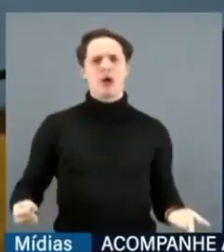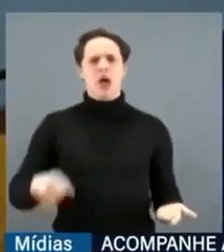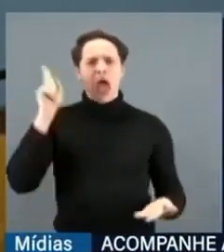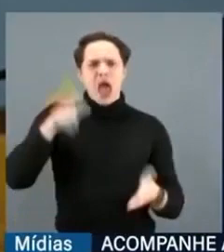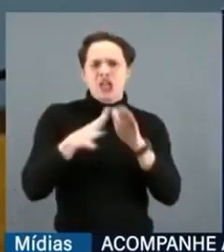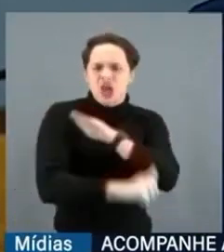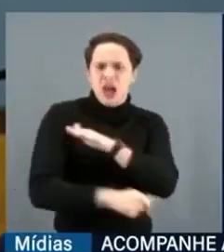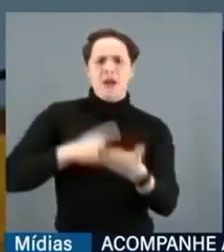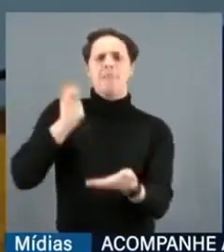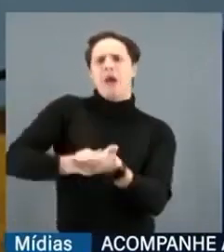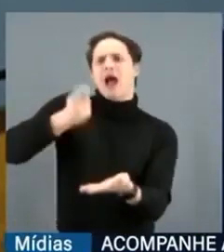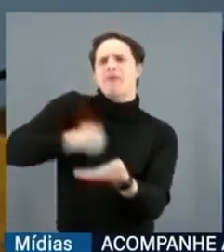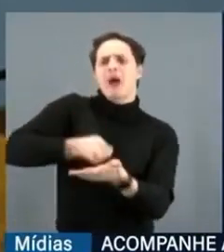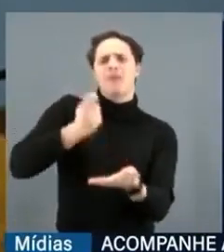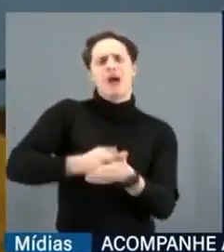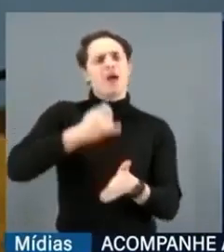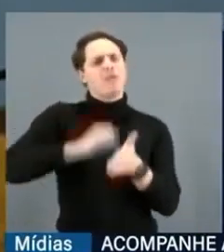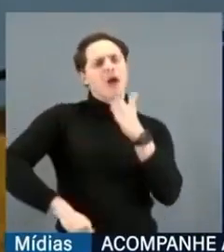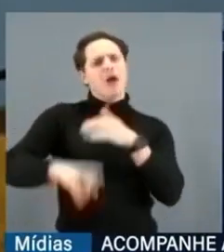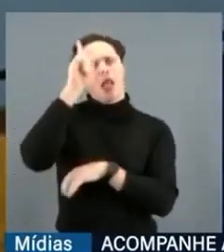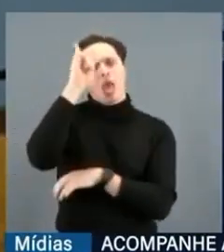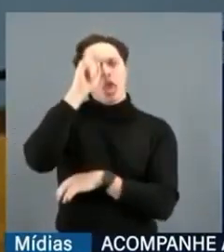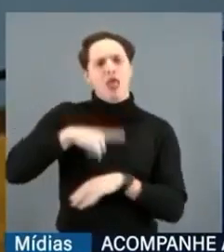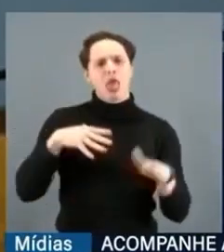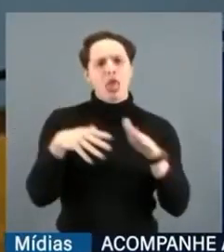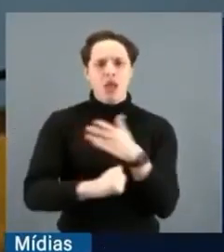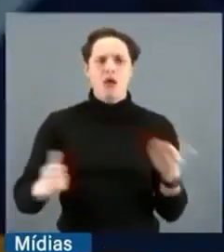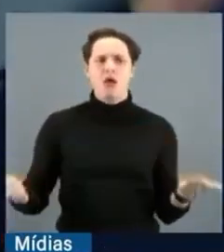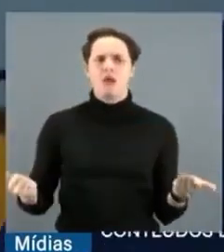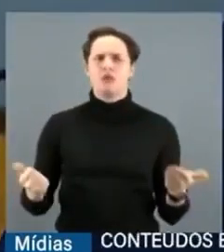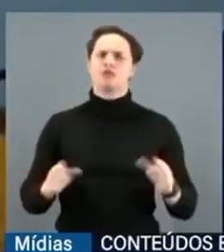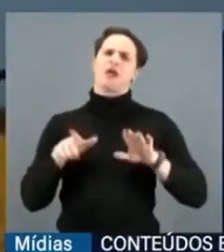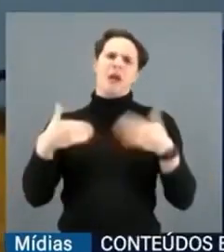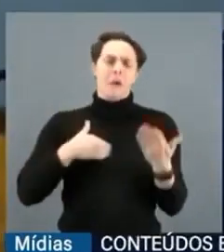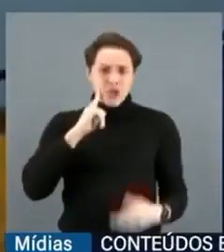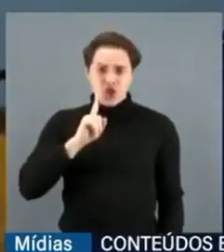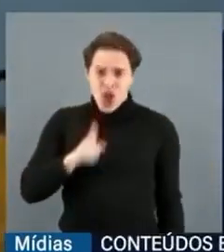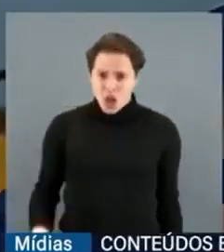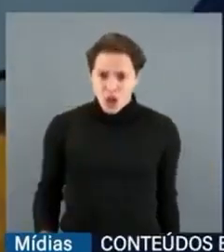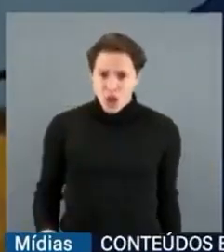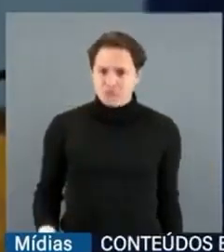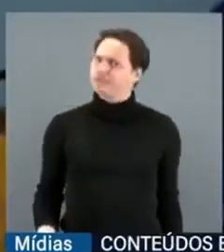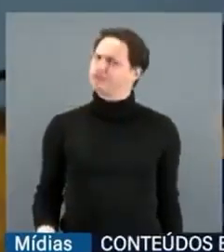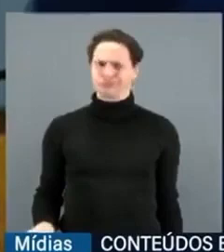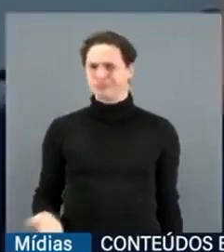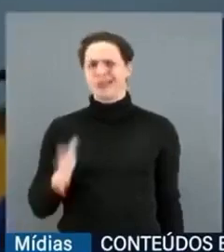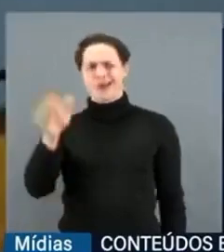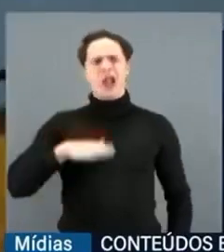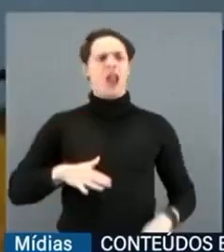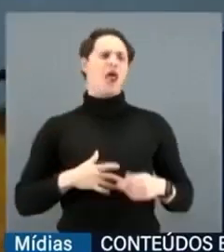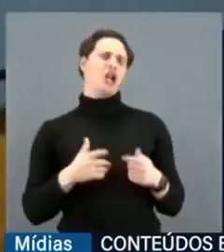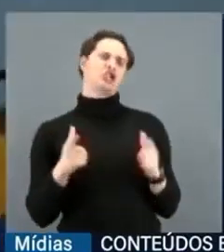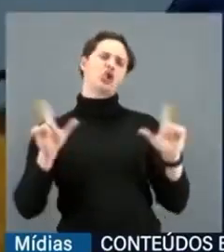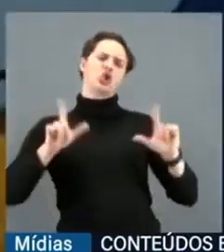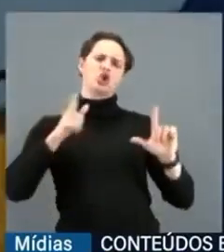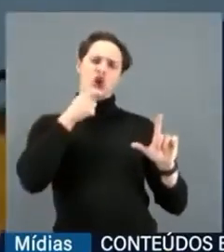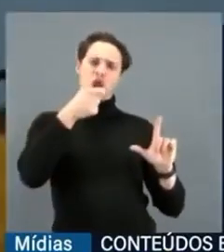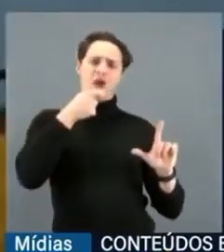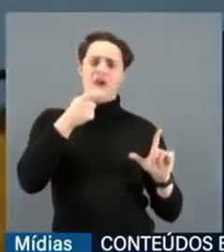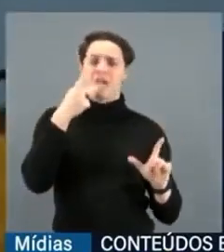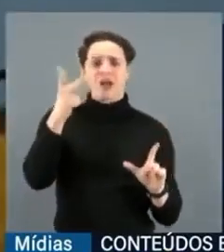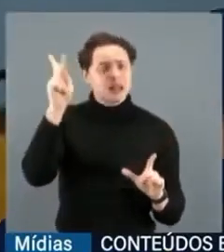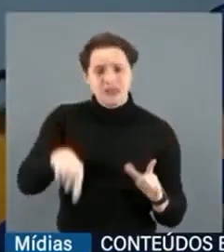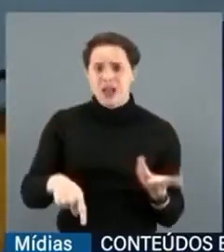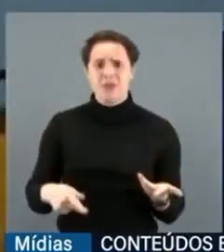dinheiro que você paga imposto rigorosamente em dia estava sendo roubado. Eu estou mentindo aqui. Os jornais sempre falaram isso. Eu fui um